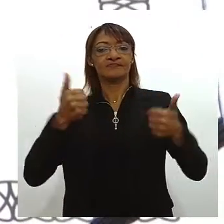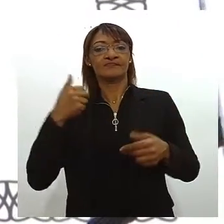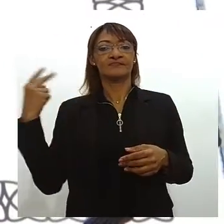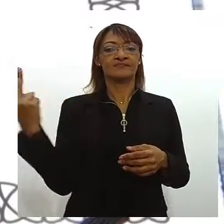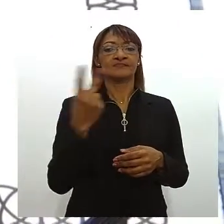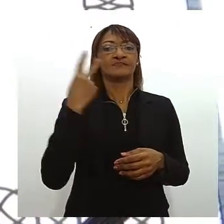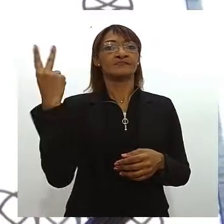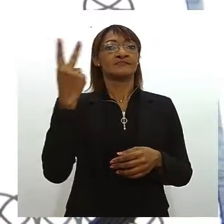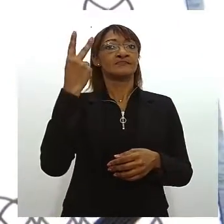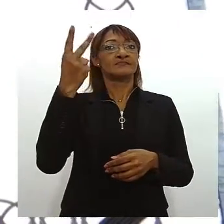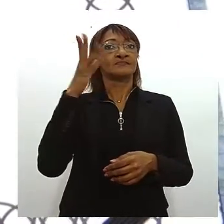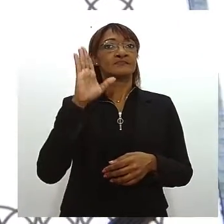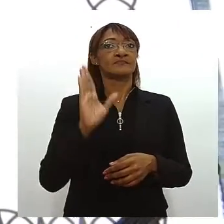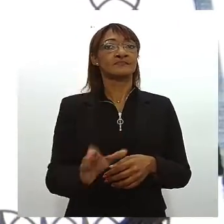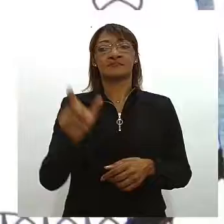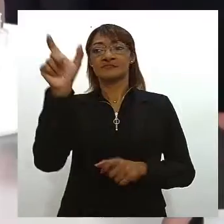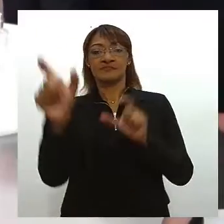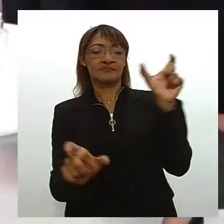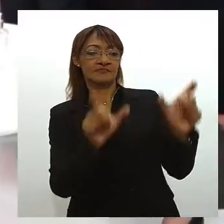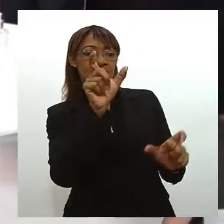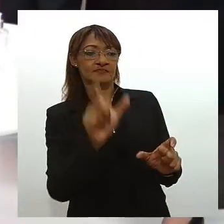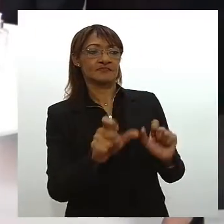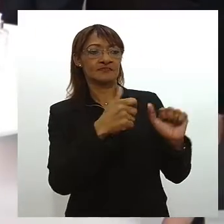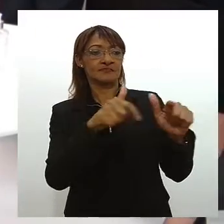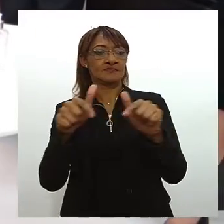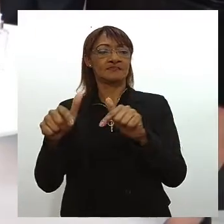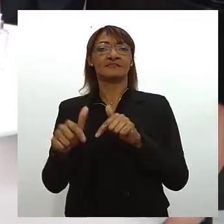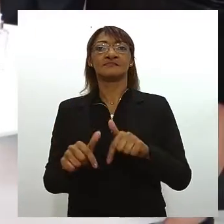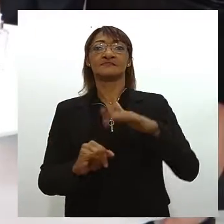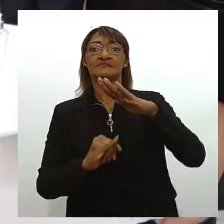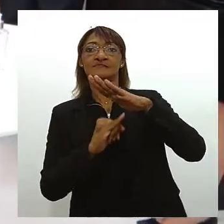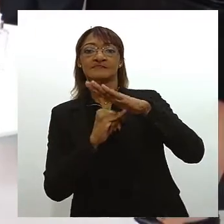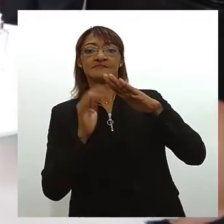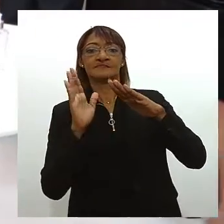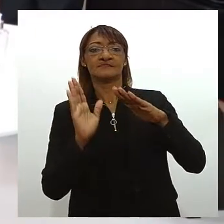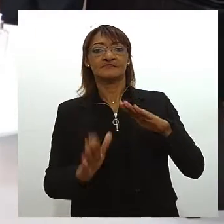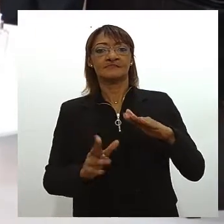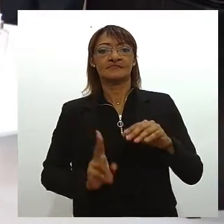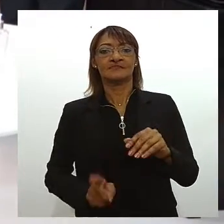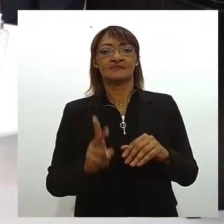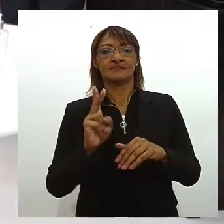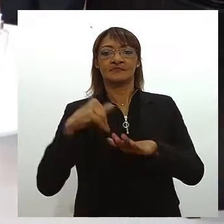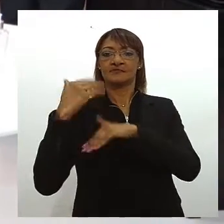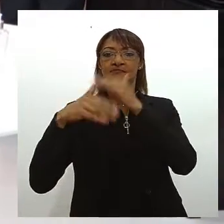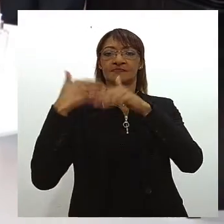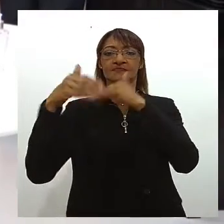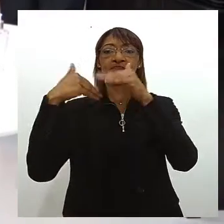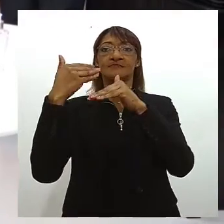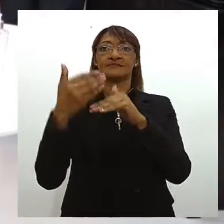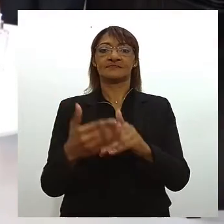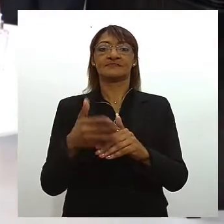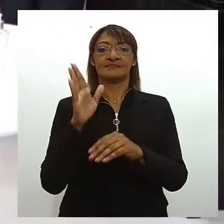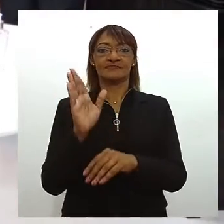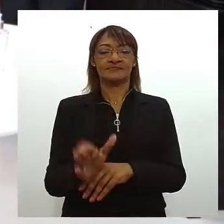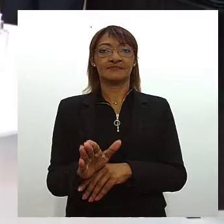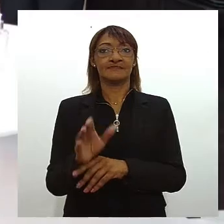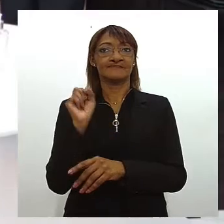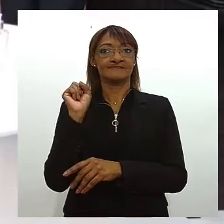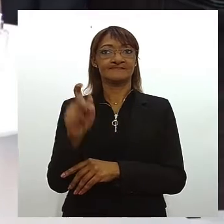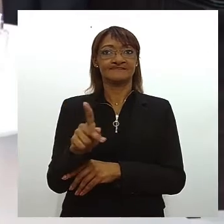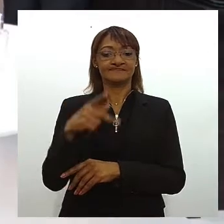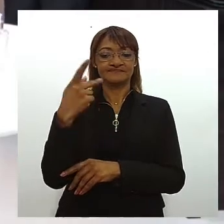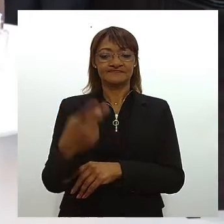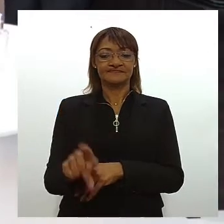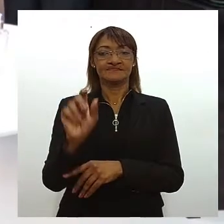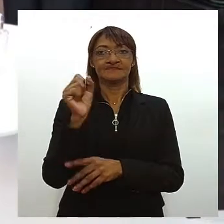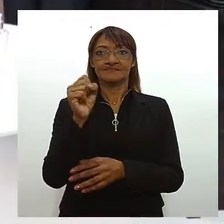da atuação de personalidades públicas e instituições que colaboram no desenvolvimento da Previdência Pública de